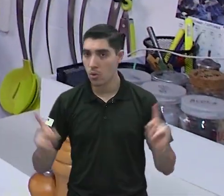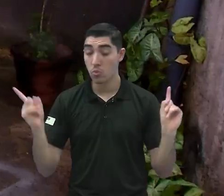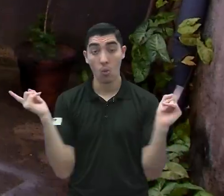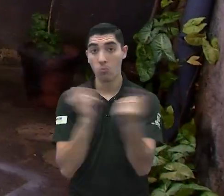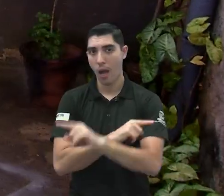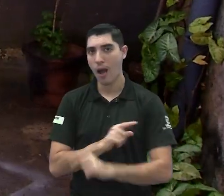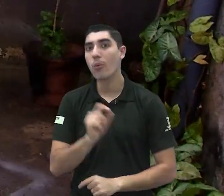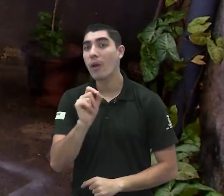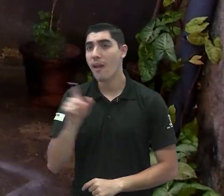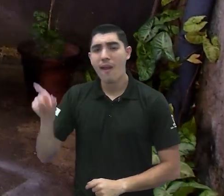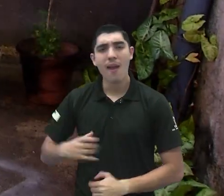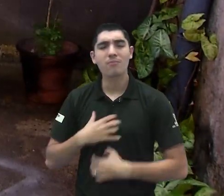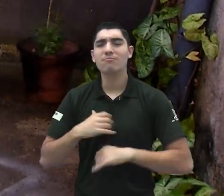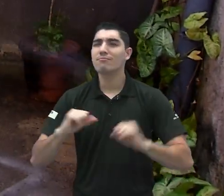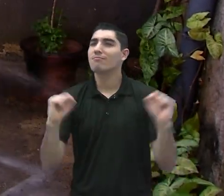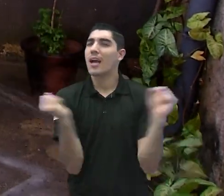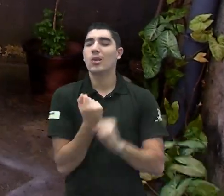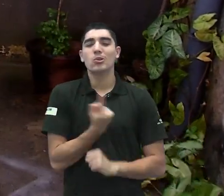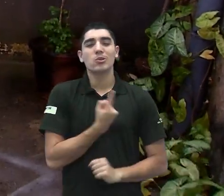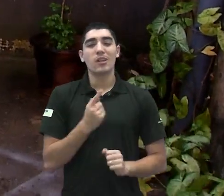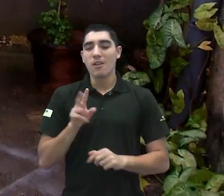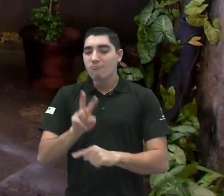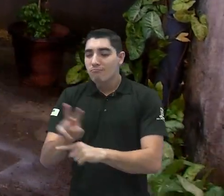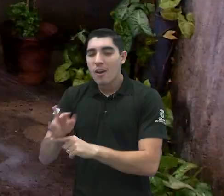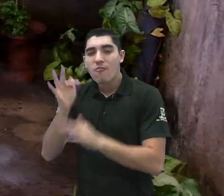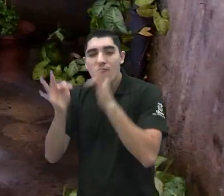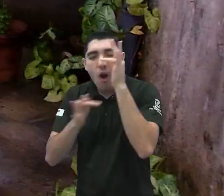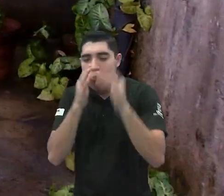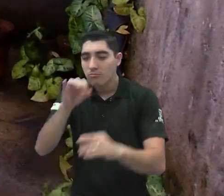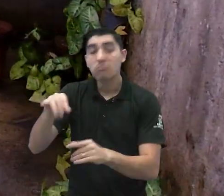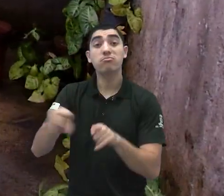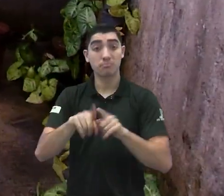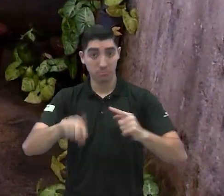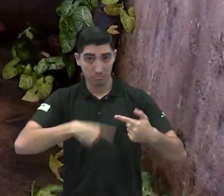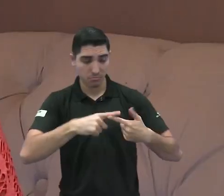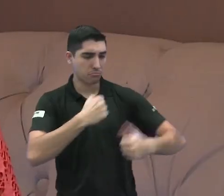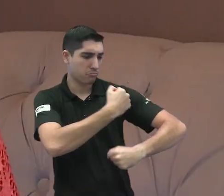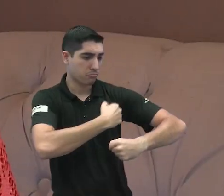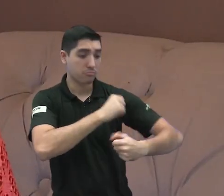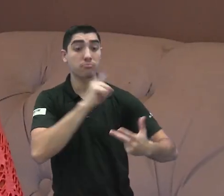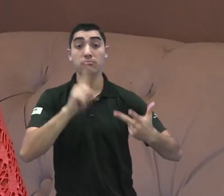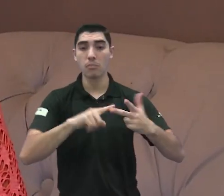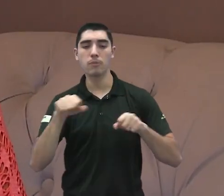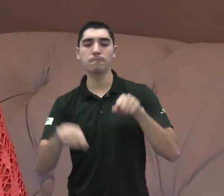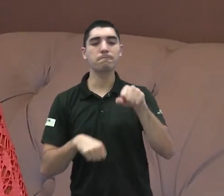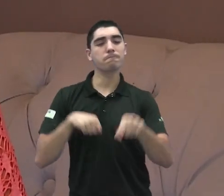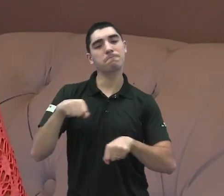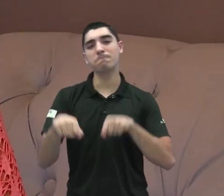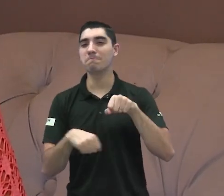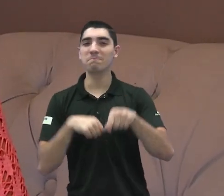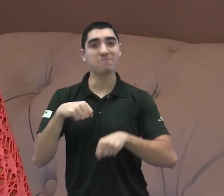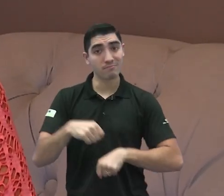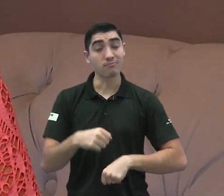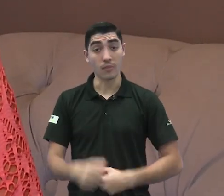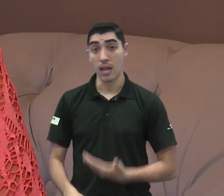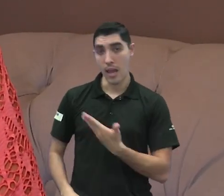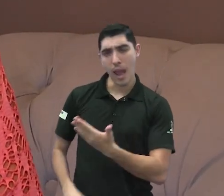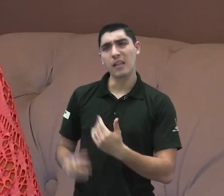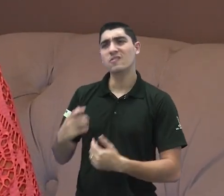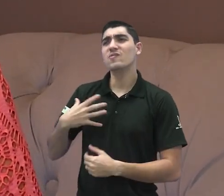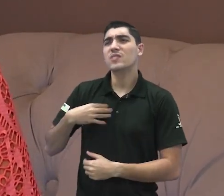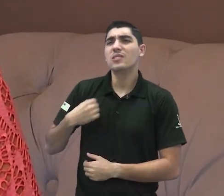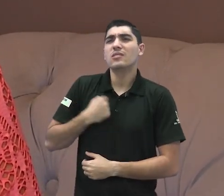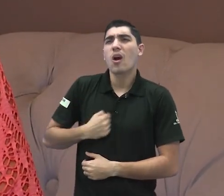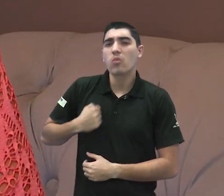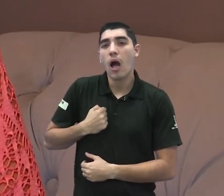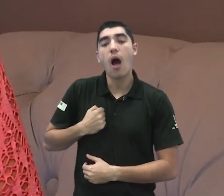contrário, ela adora a própria companhia, cuida das plantas, cozinha e pratica pedal. Para matar a saudade